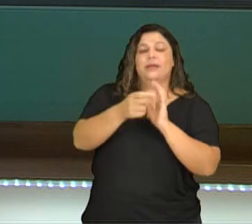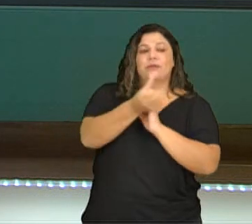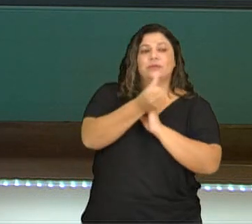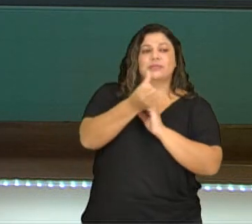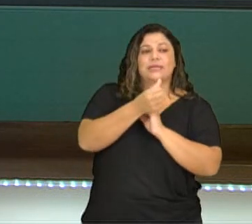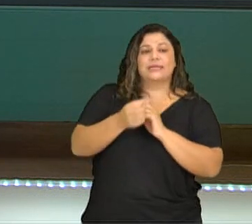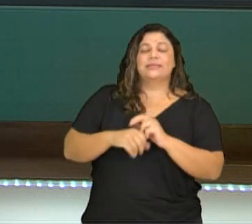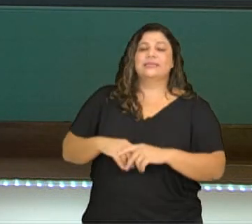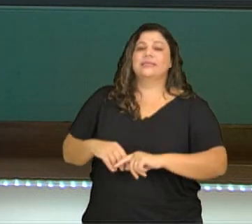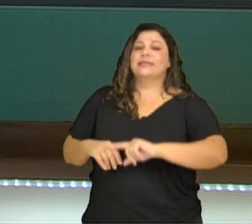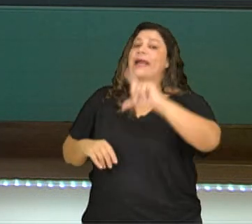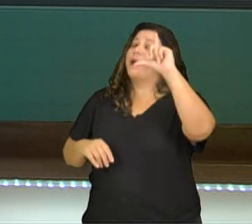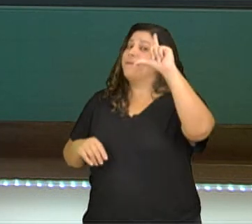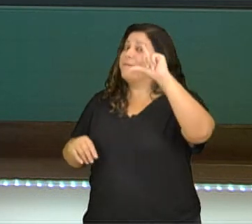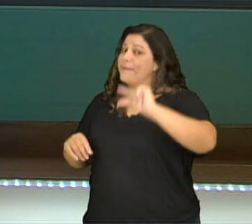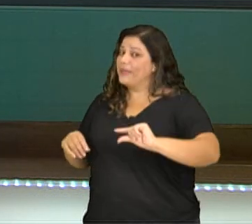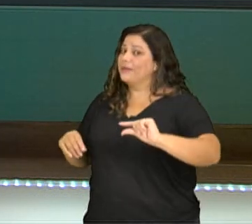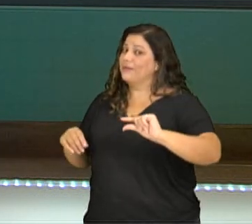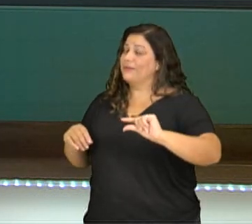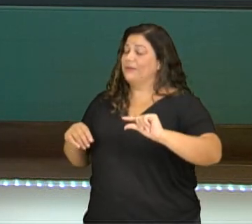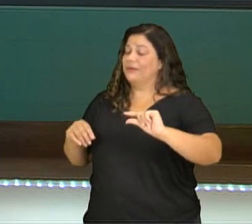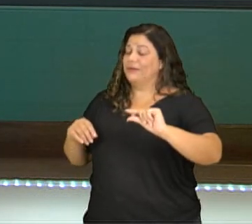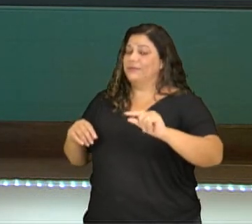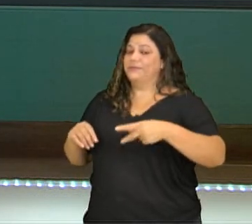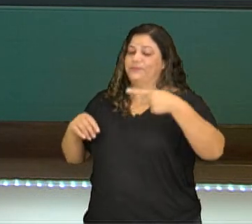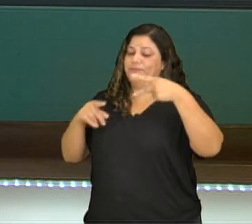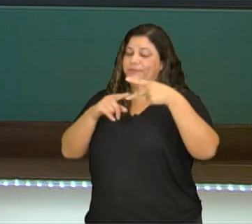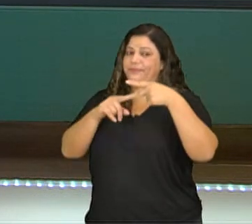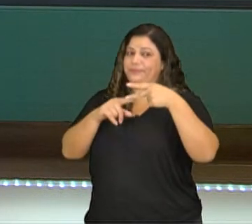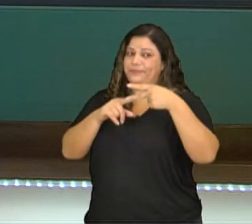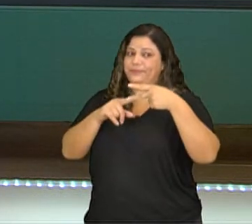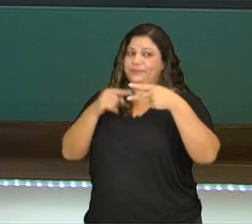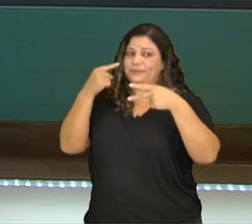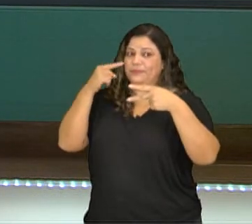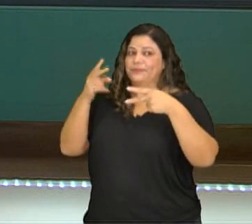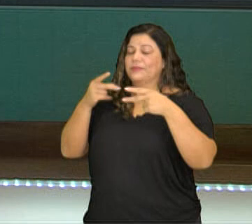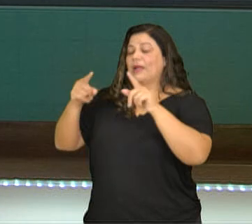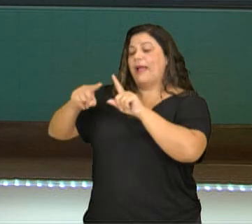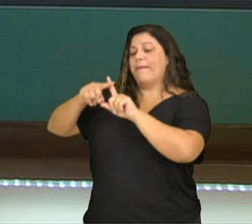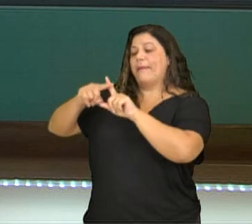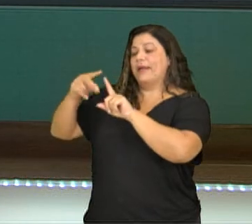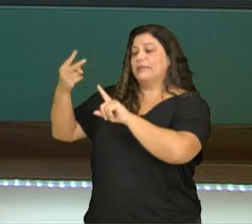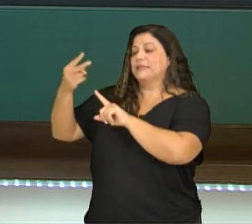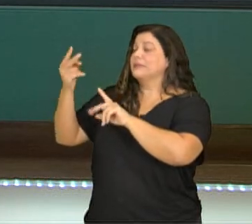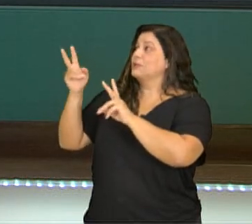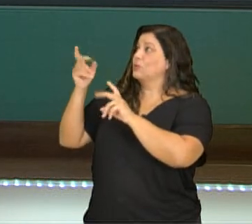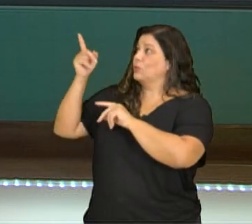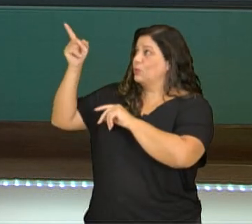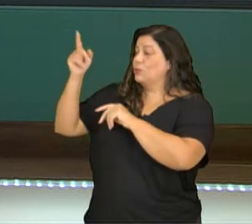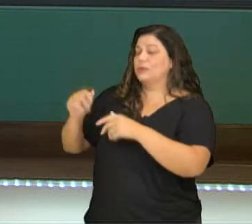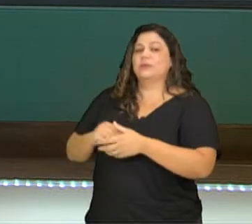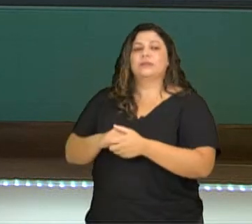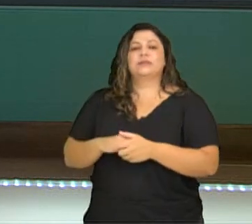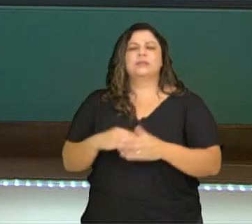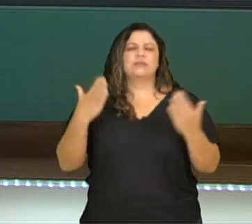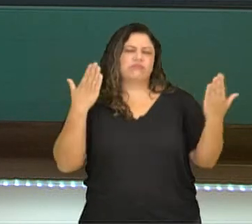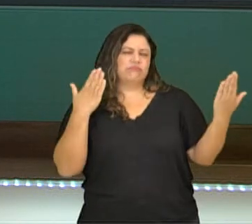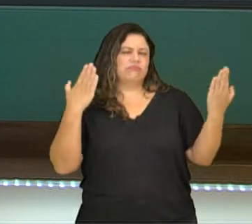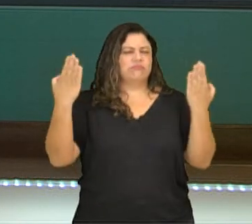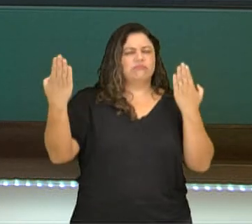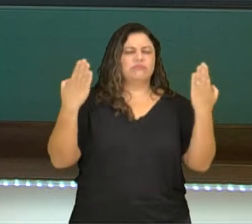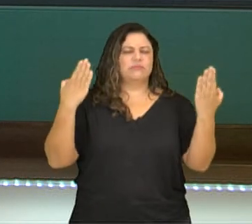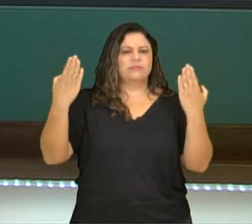é menor que mais 2, ok? É um número menor. Então, eu sempre vou comparar o primeiro